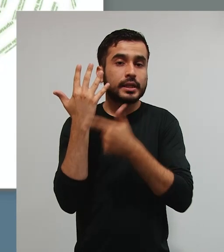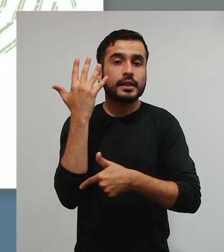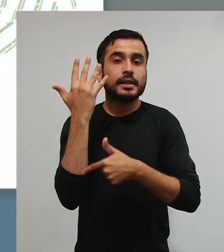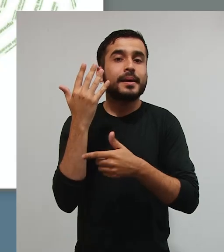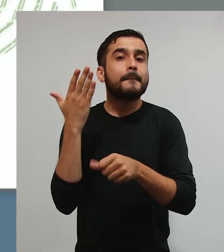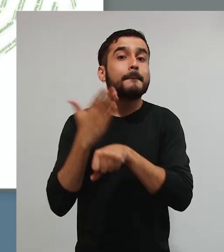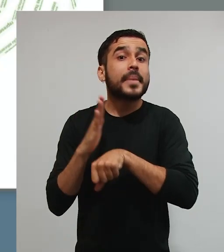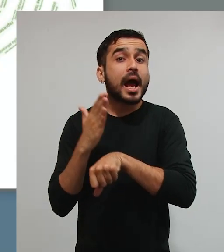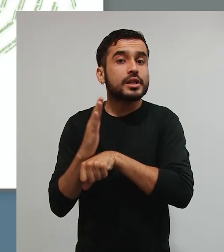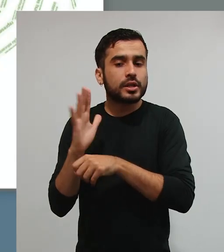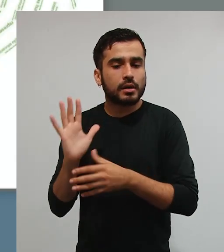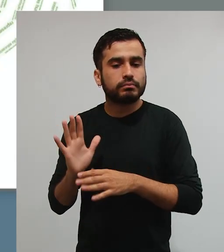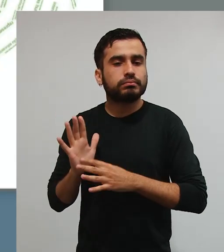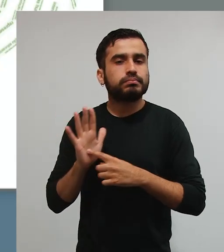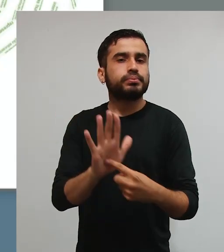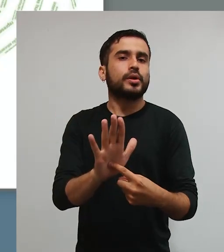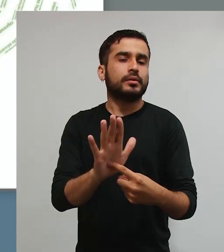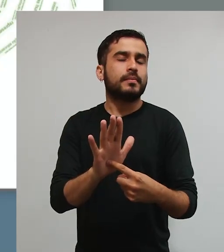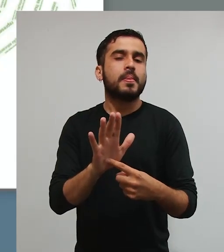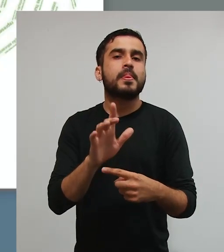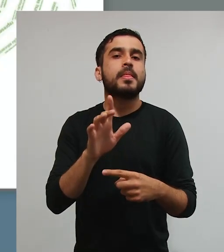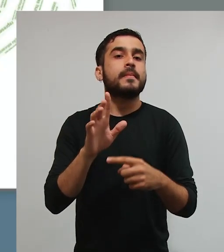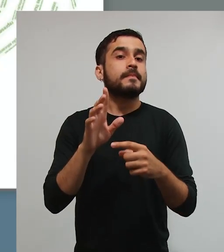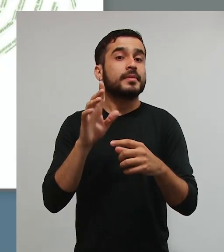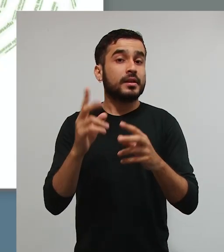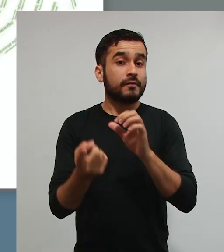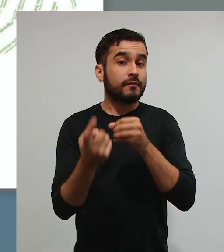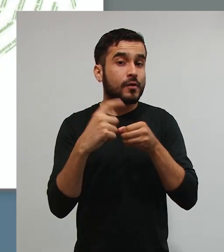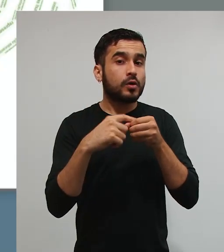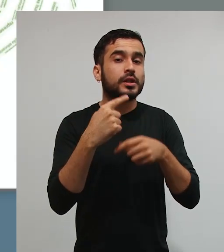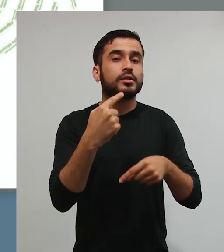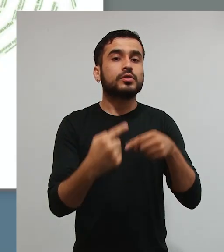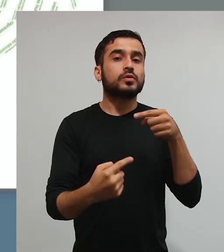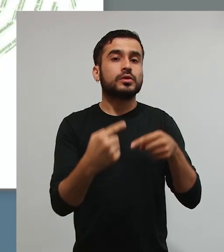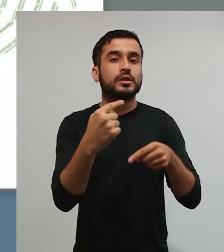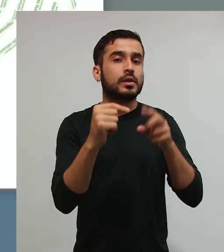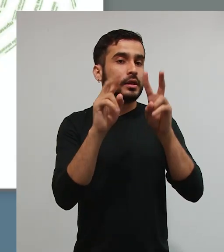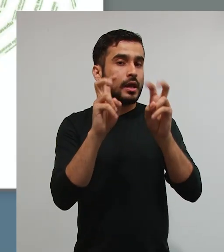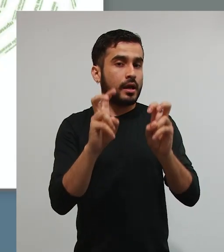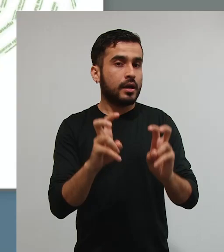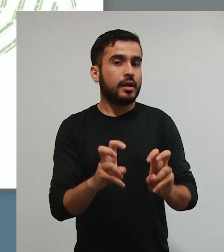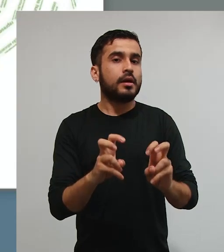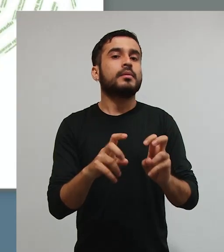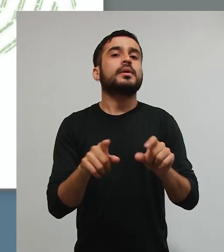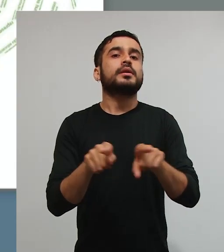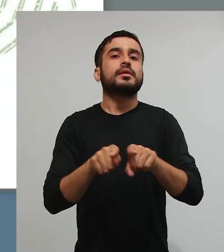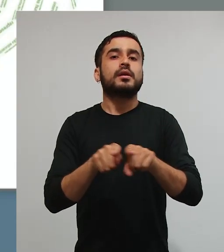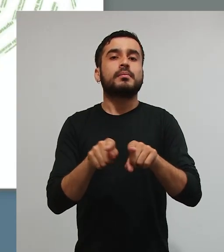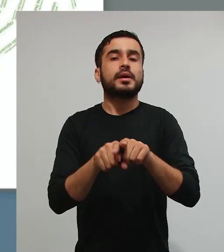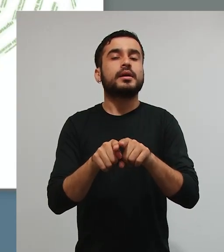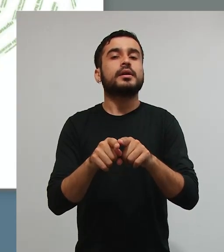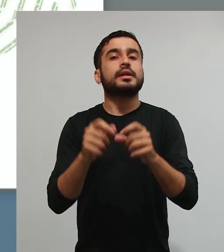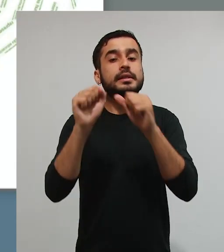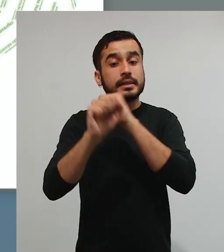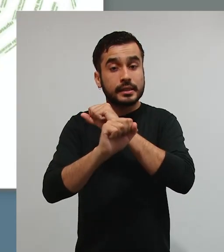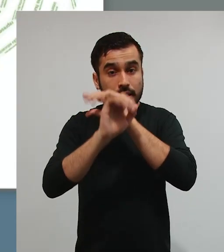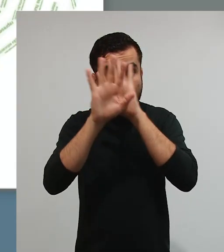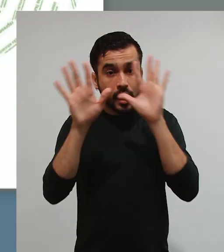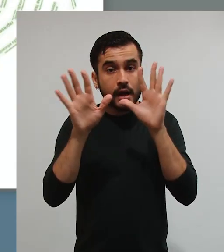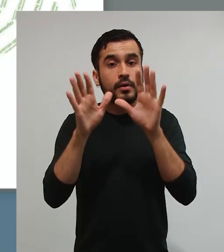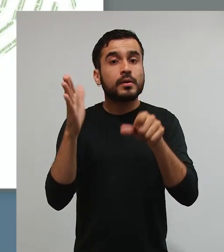práticas, em que há um retorno aos temas discutidos e a elucidação de práticas que